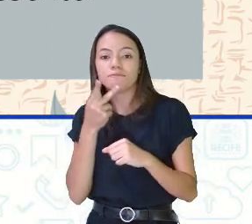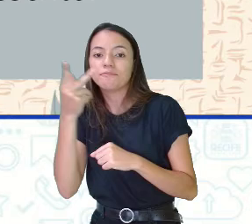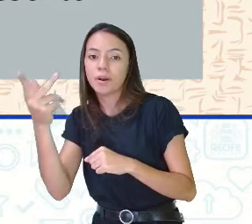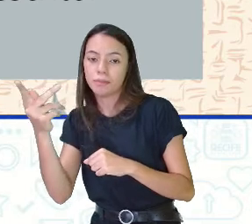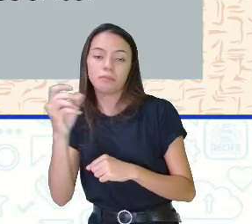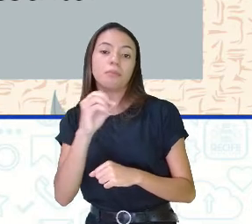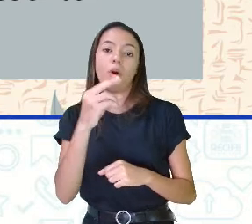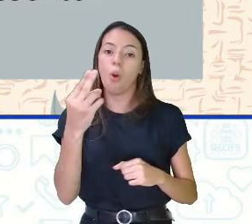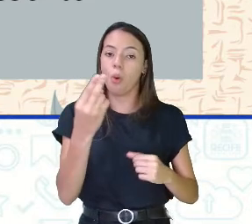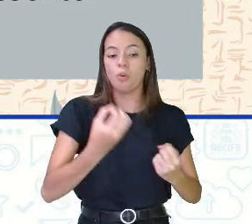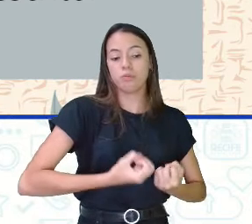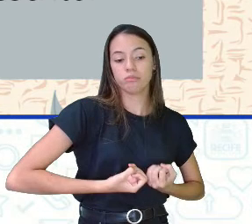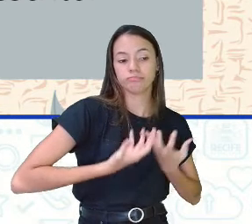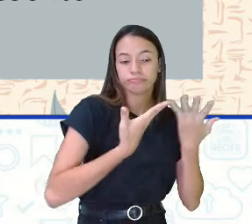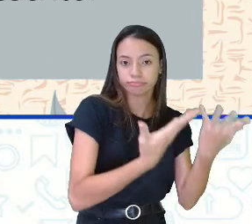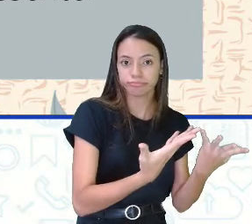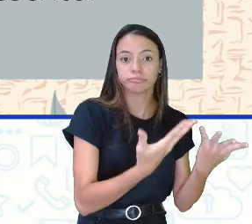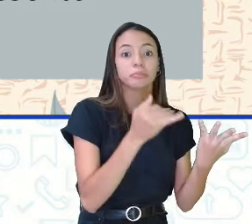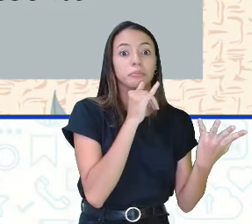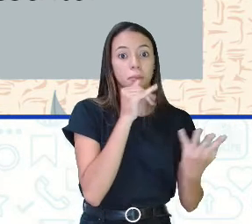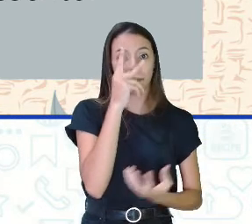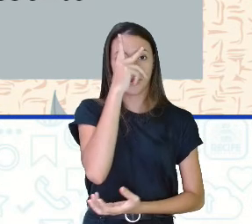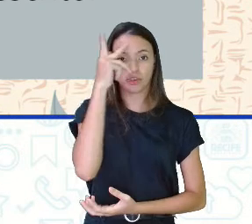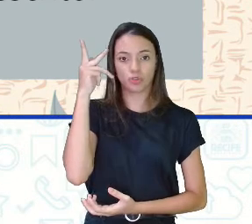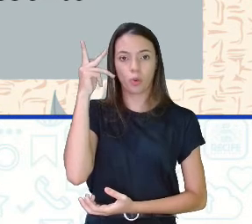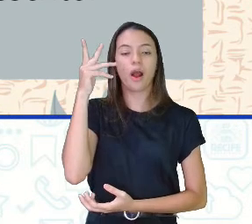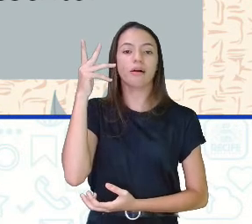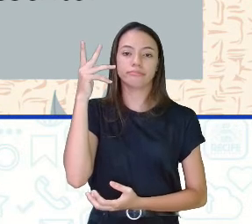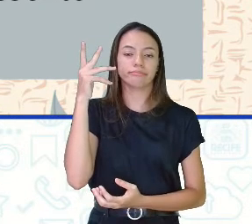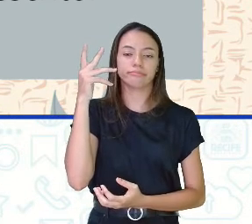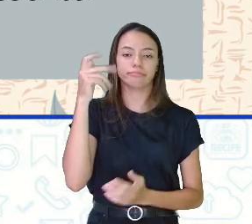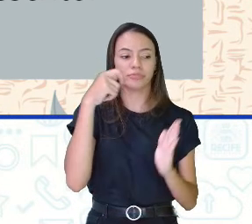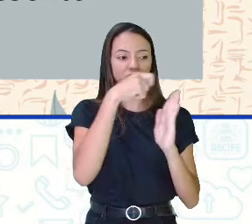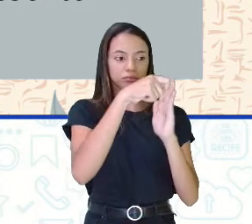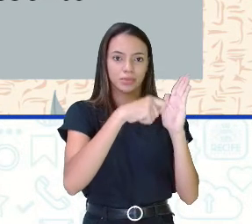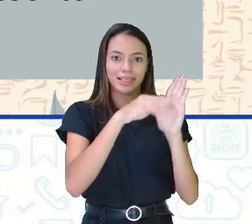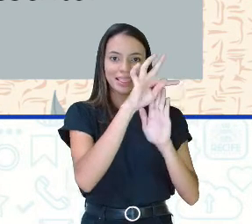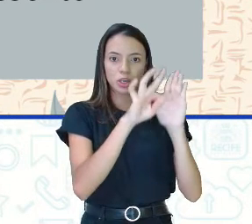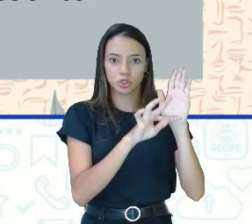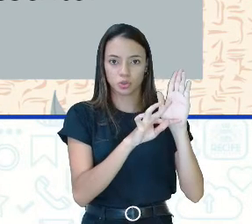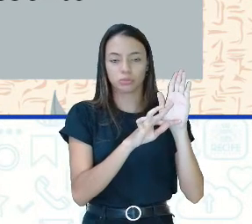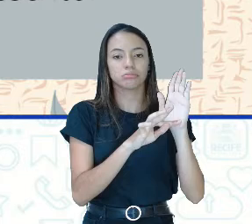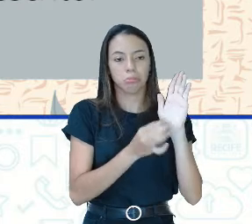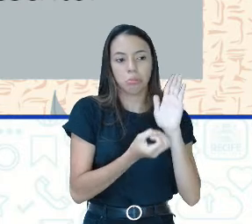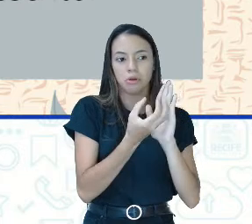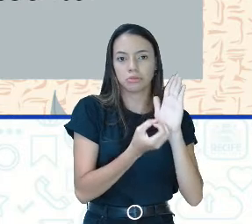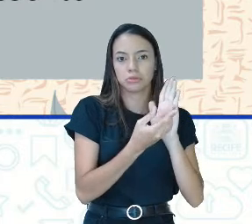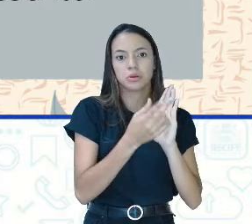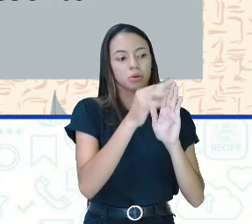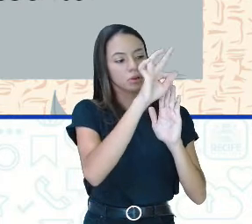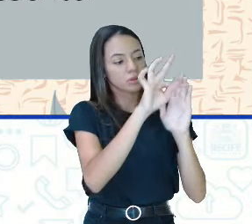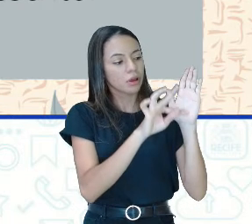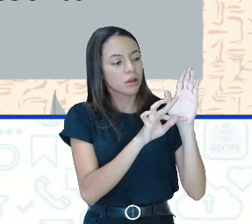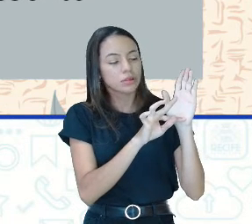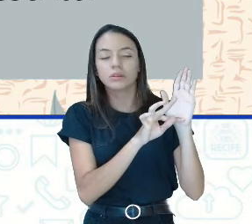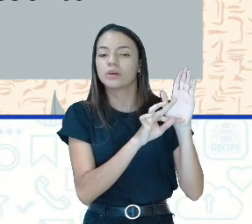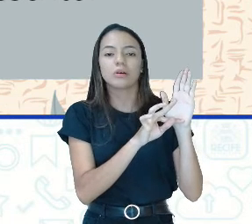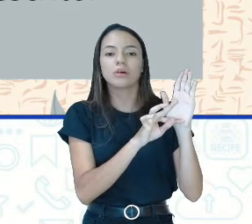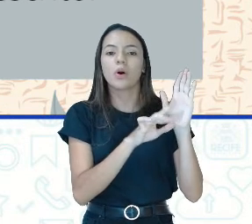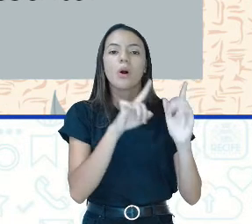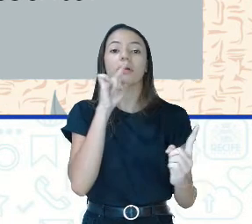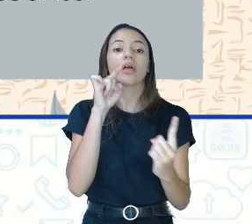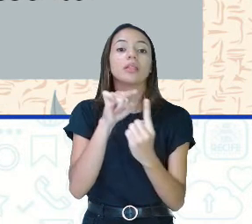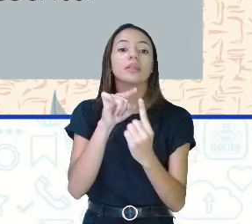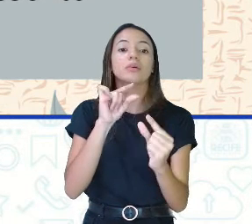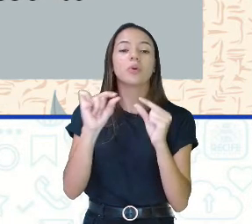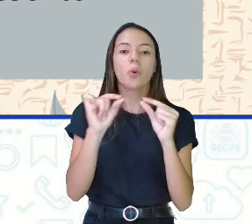tá? Empregados pelos emissores dos textos, ou seja, quem vai produzir o texto, com o intuito de oferecer